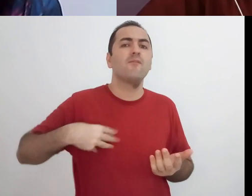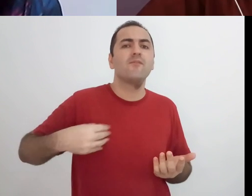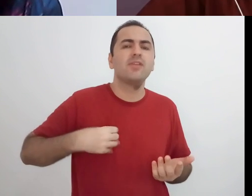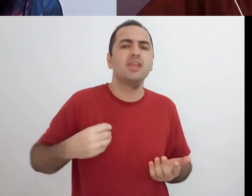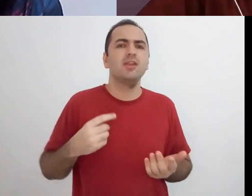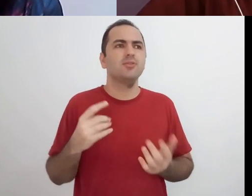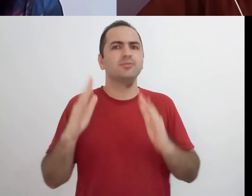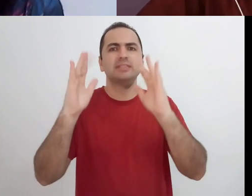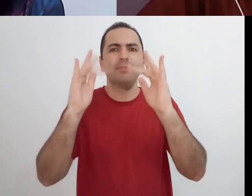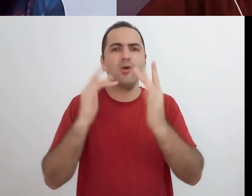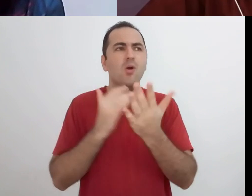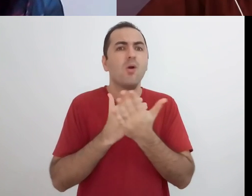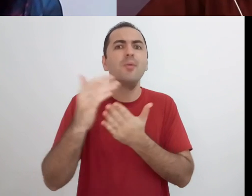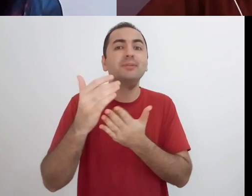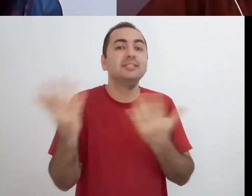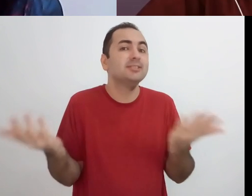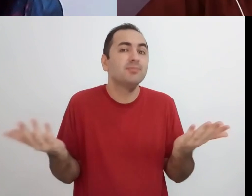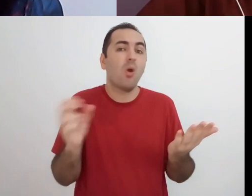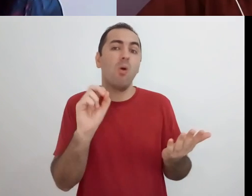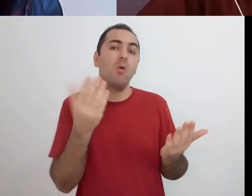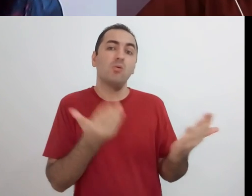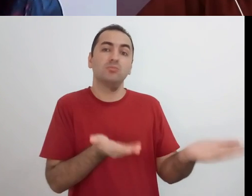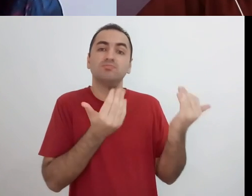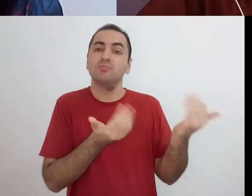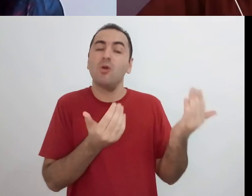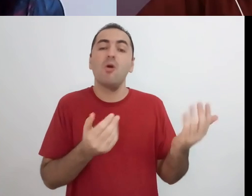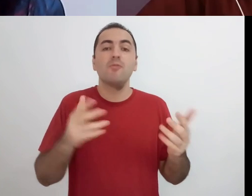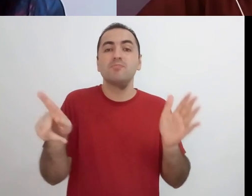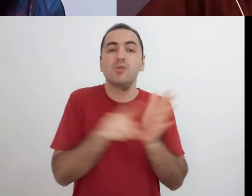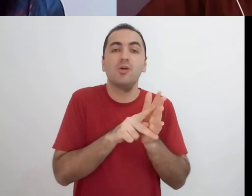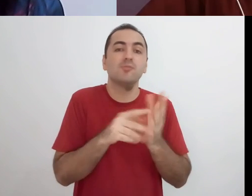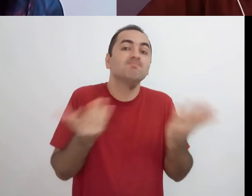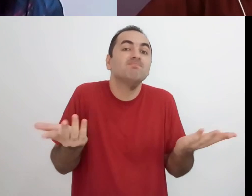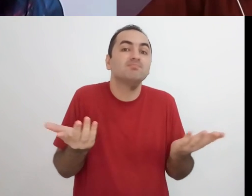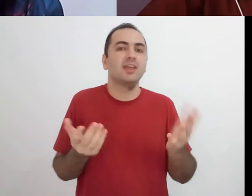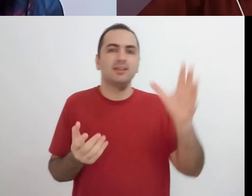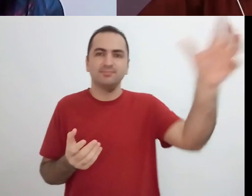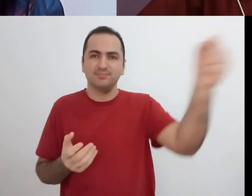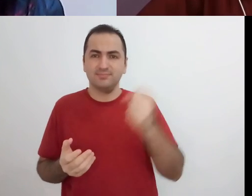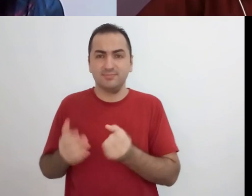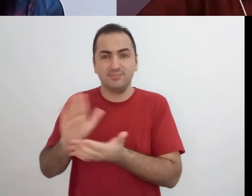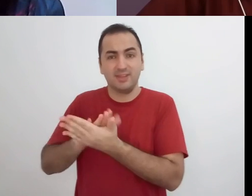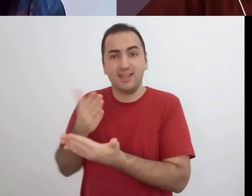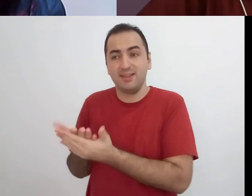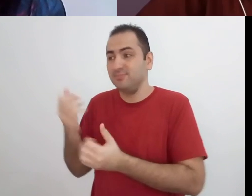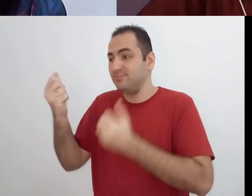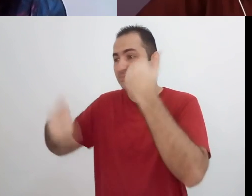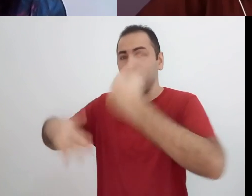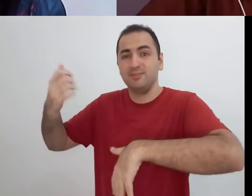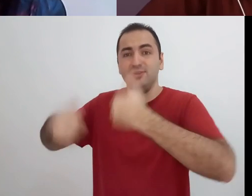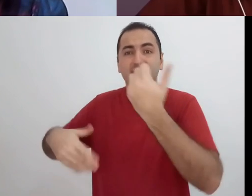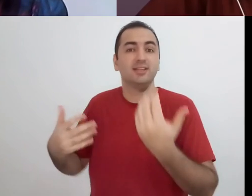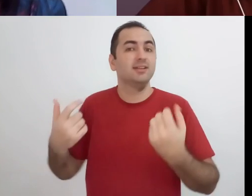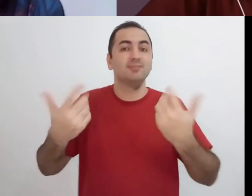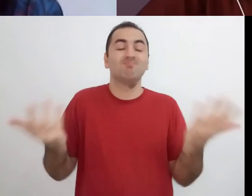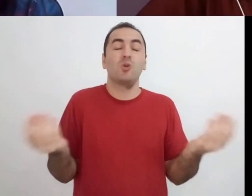da adolescência, e você tem que chamar o intérprete. Hoje em dia, até muitos psicólogos,